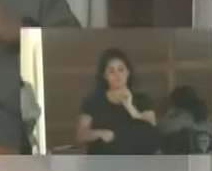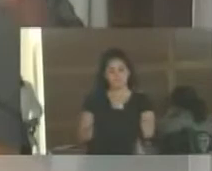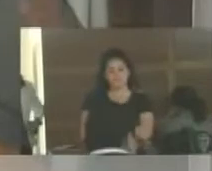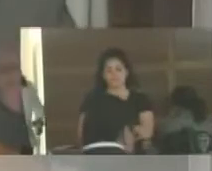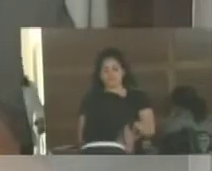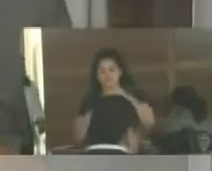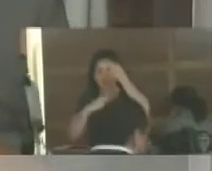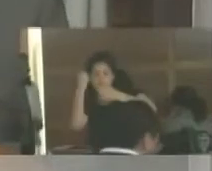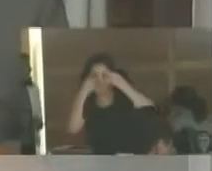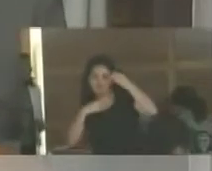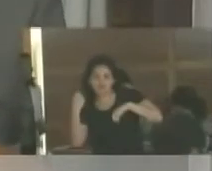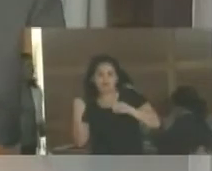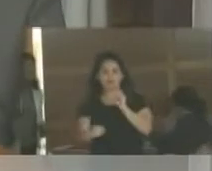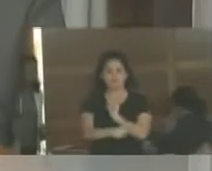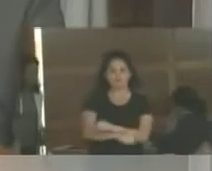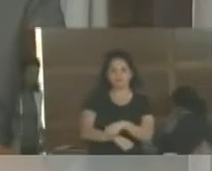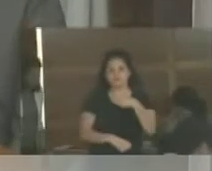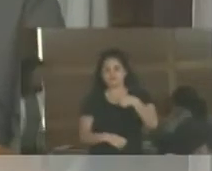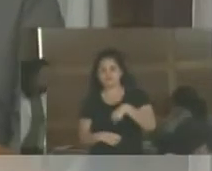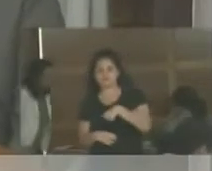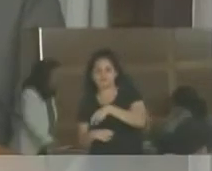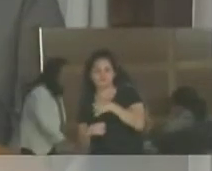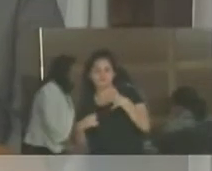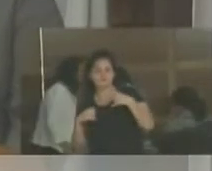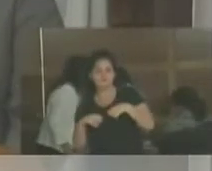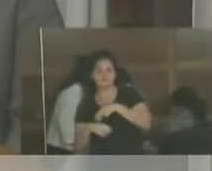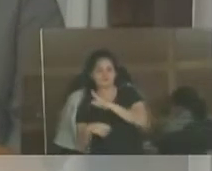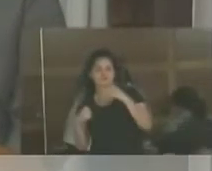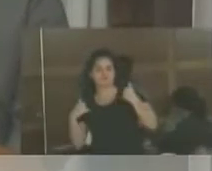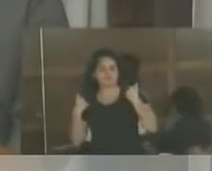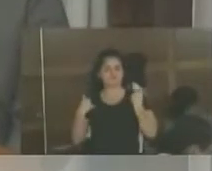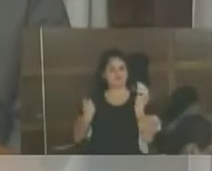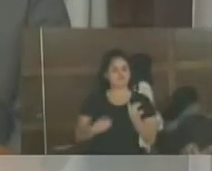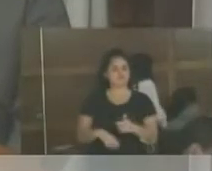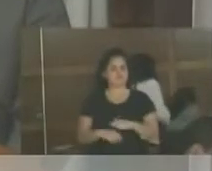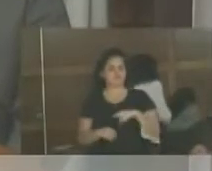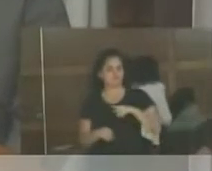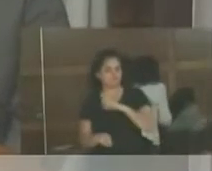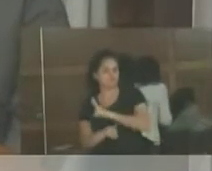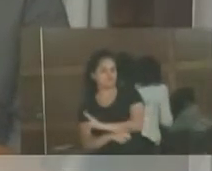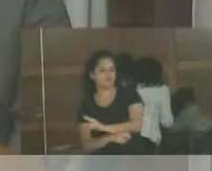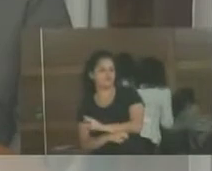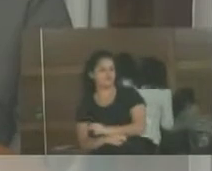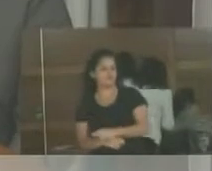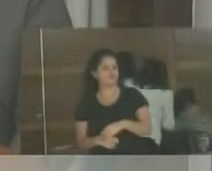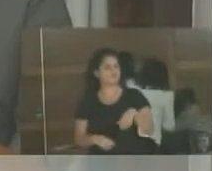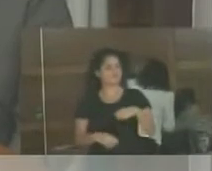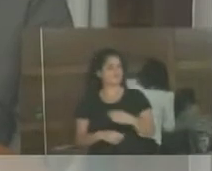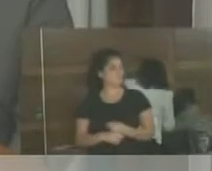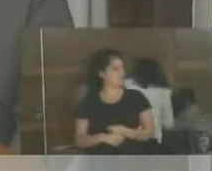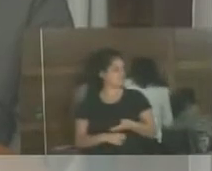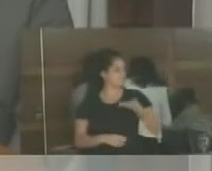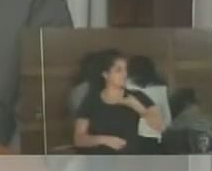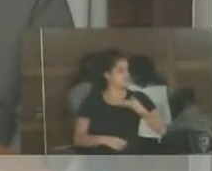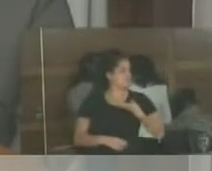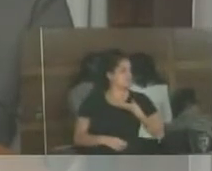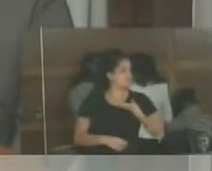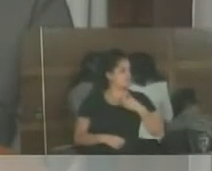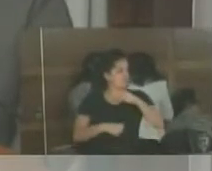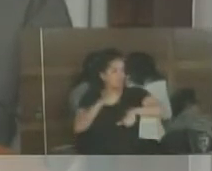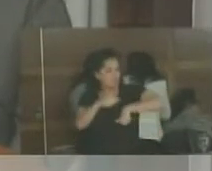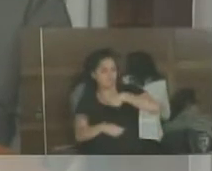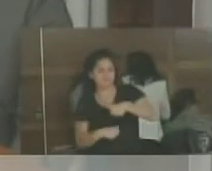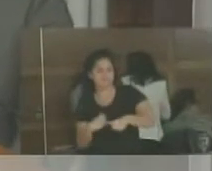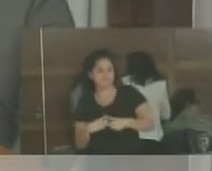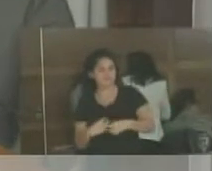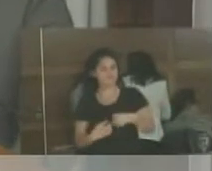querer ter uma vida social, né? Mas como ela deveria ter, que causa também o isolamento social, mudanças bruscas de